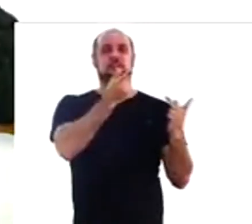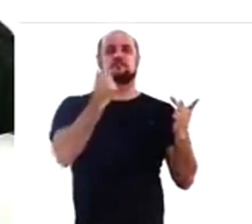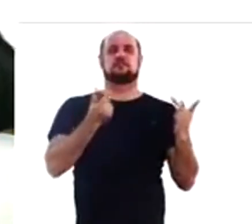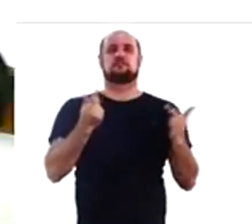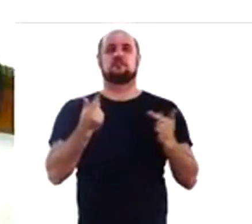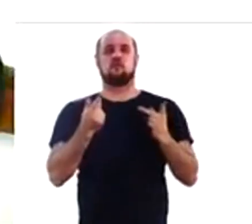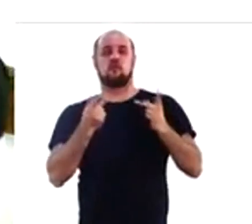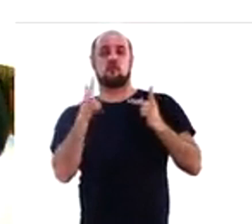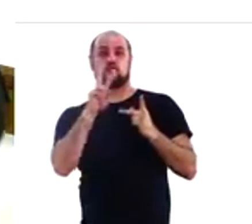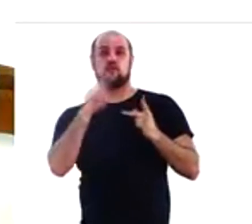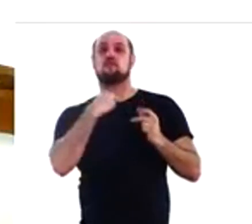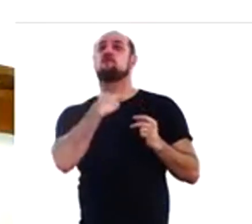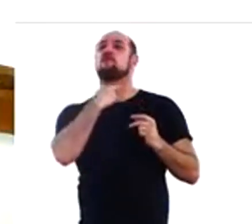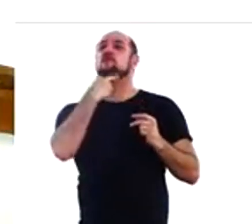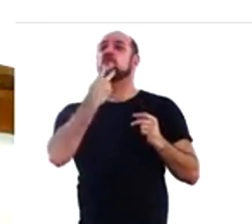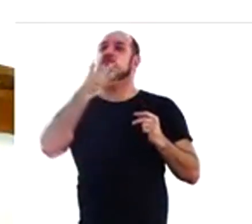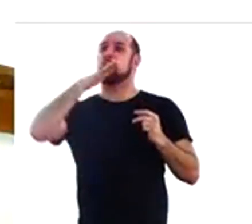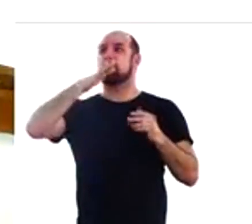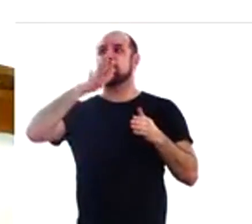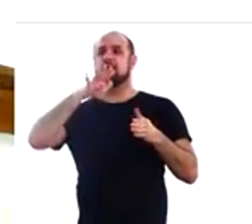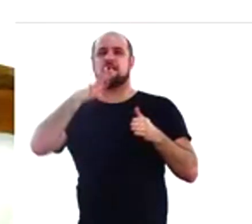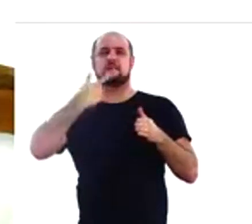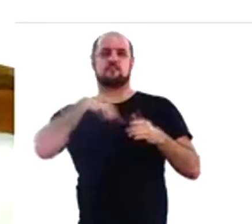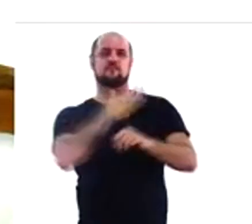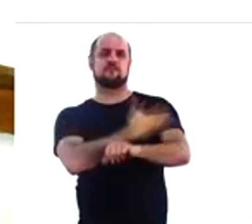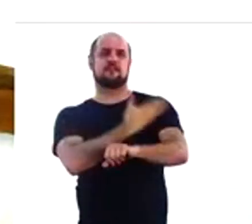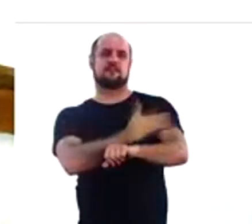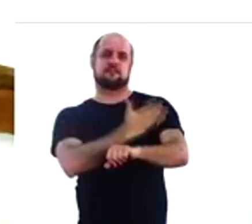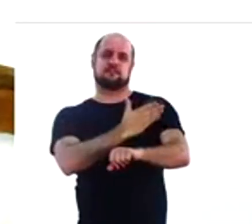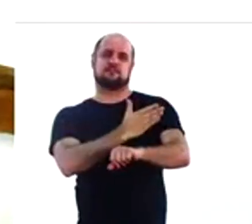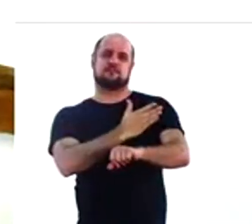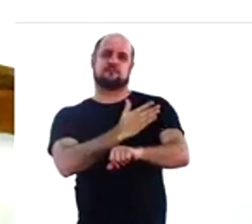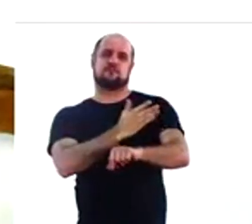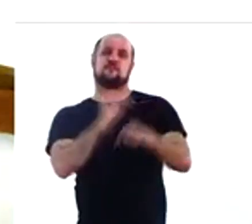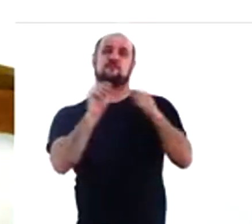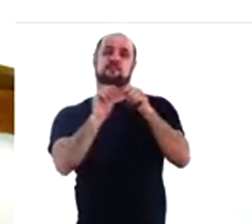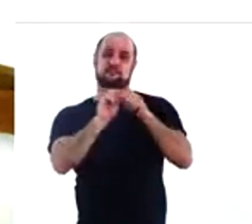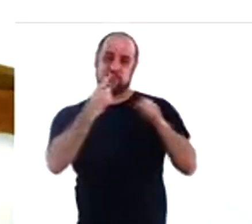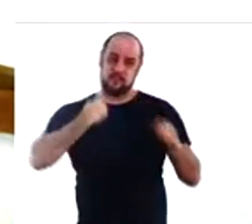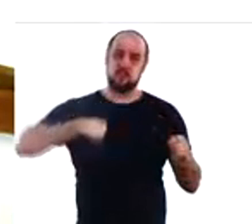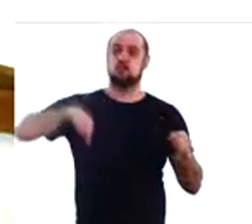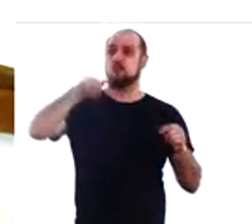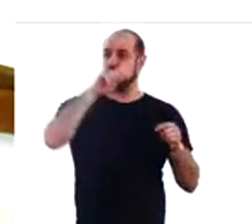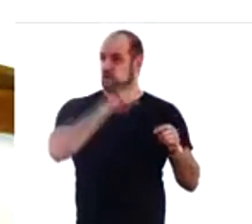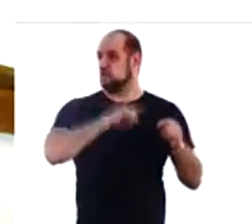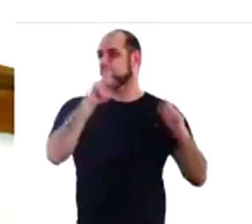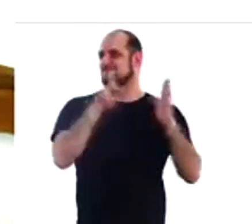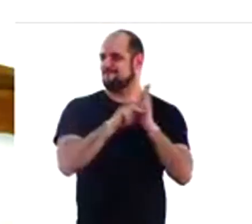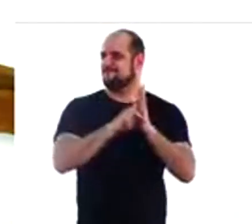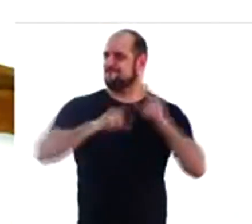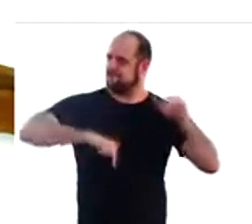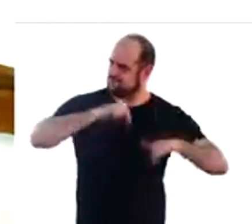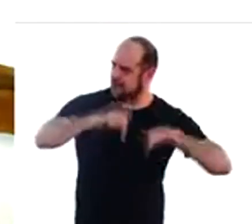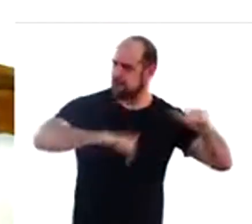voz média, nós estamos praticando alguma coisa em favor de nós, estamos fazendo isso